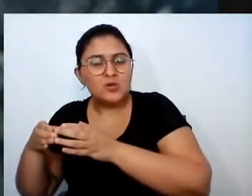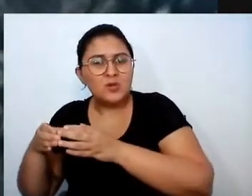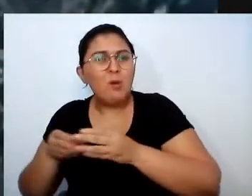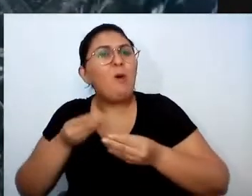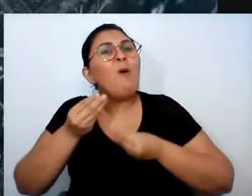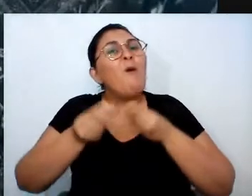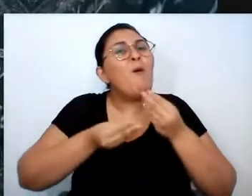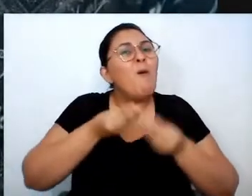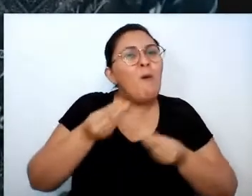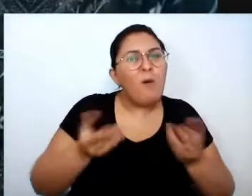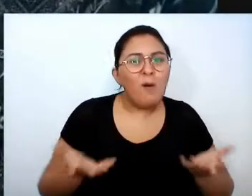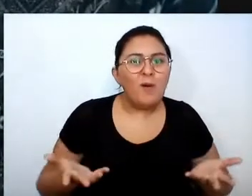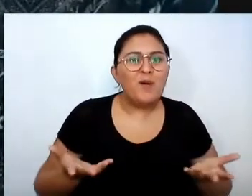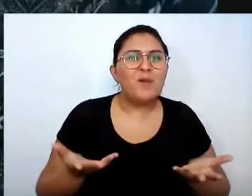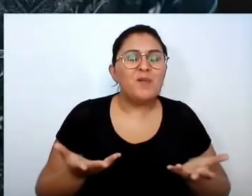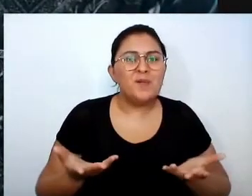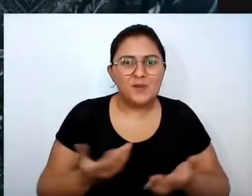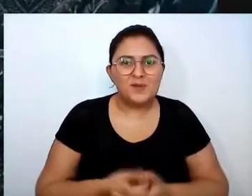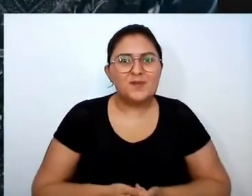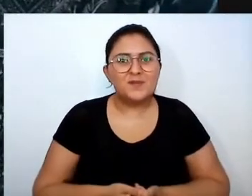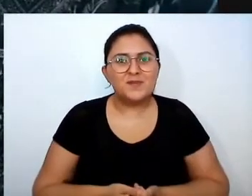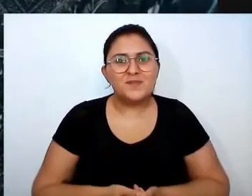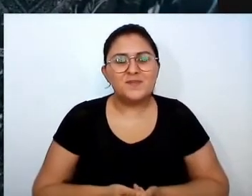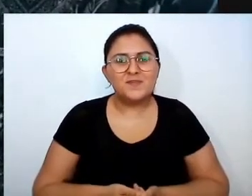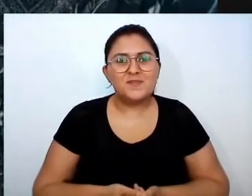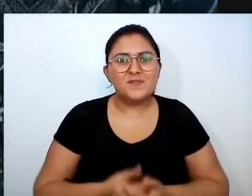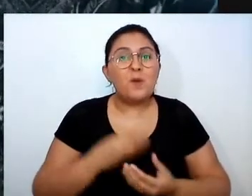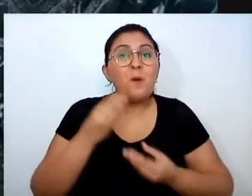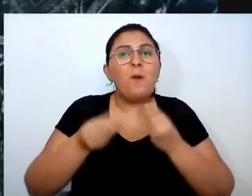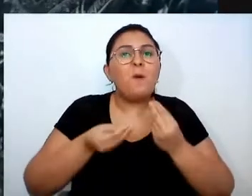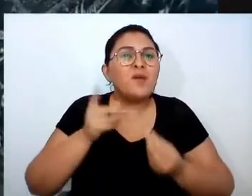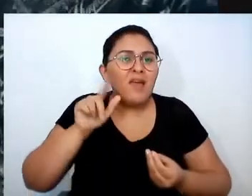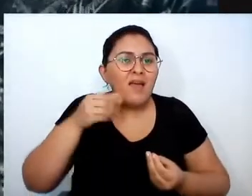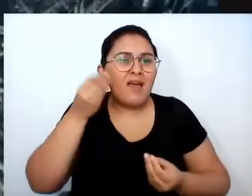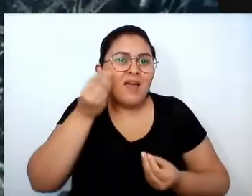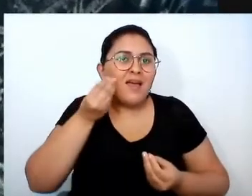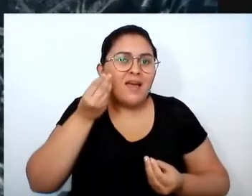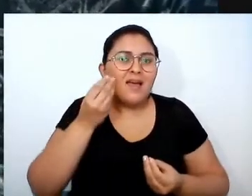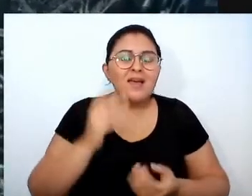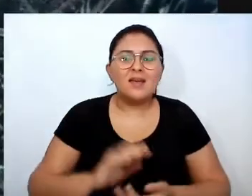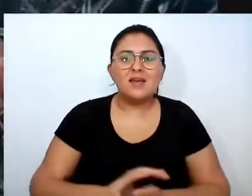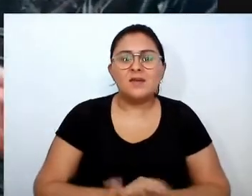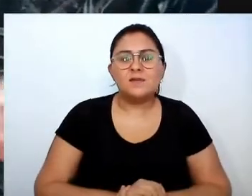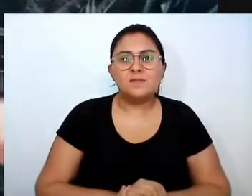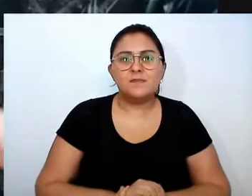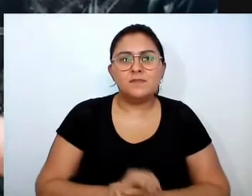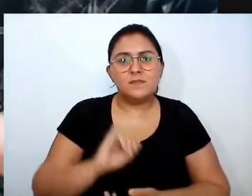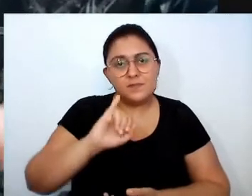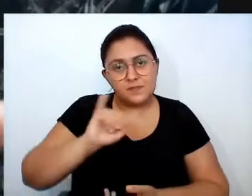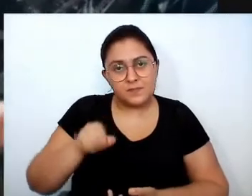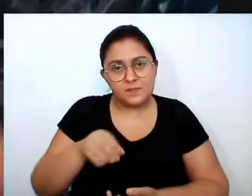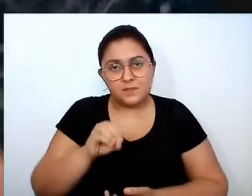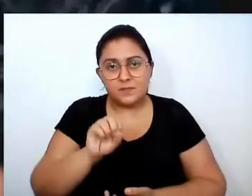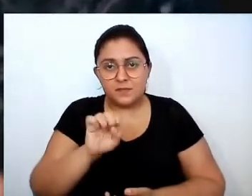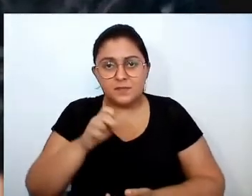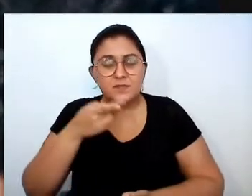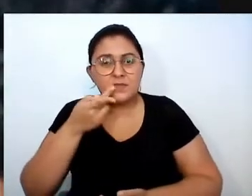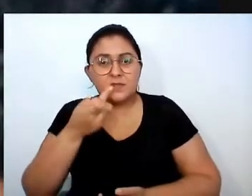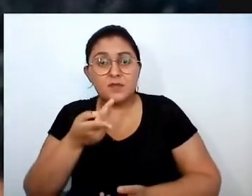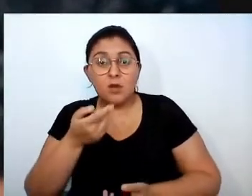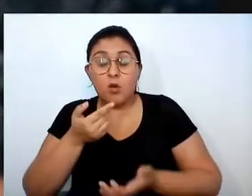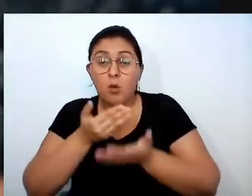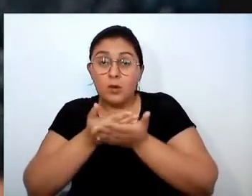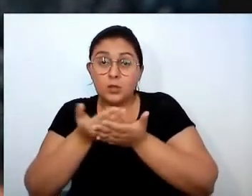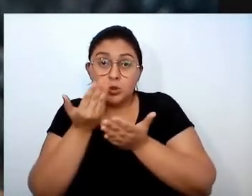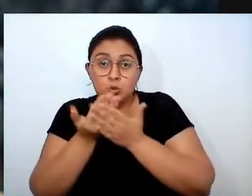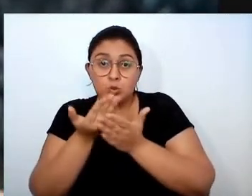foi essa expansão aí de participação nesses espaços? foi Como é que foi interessante. acontecendo?